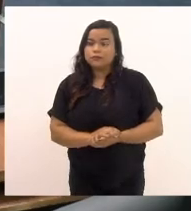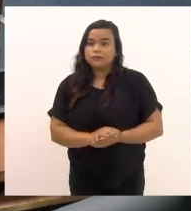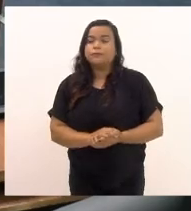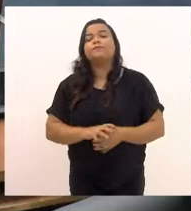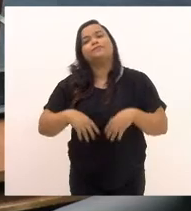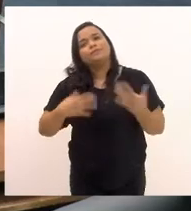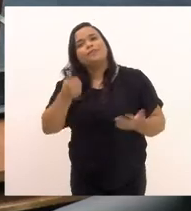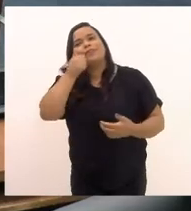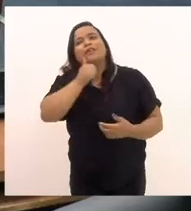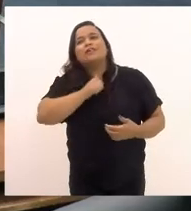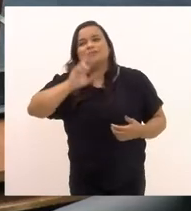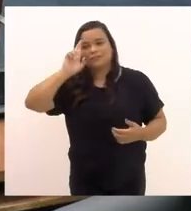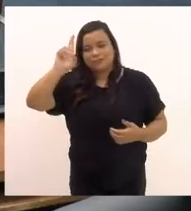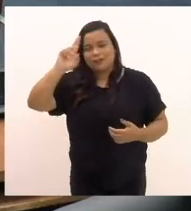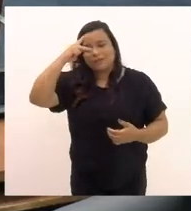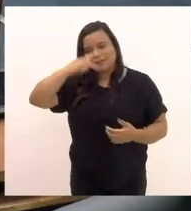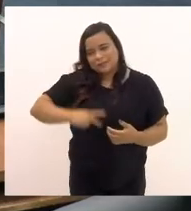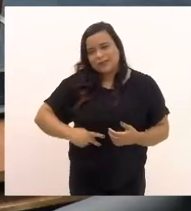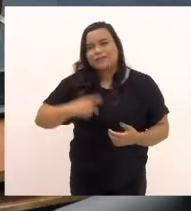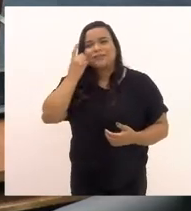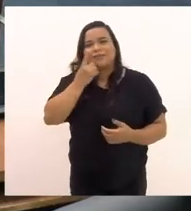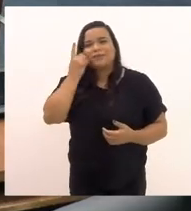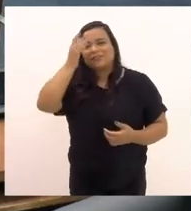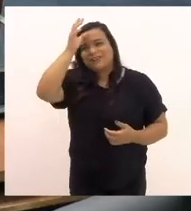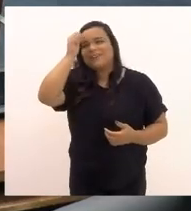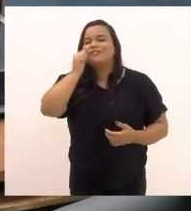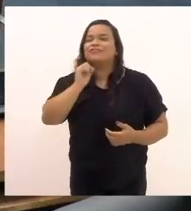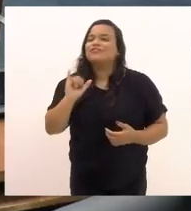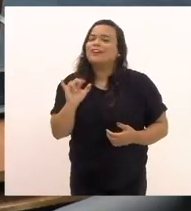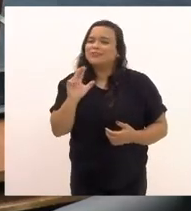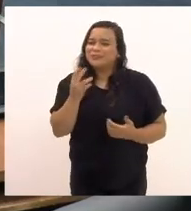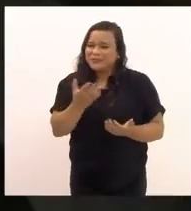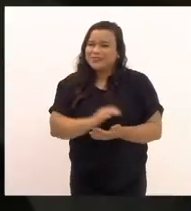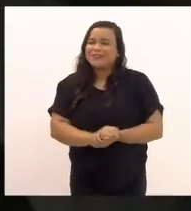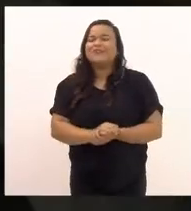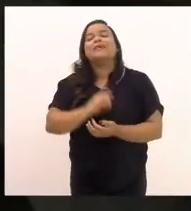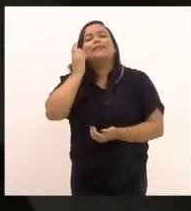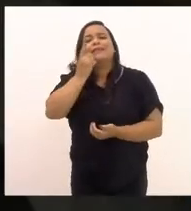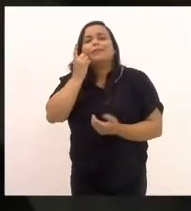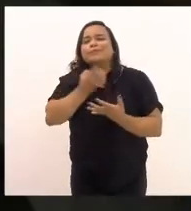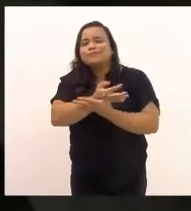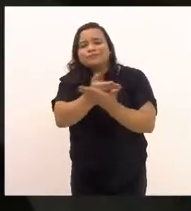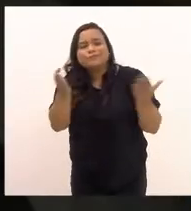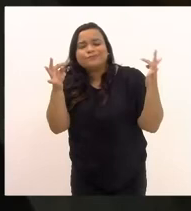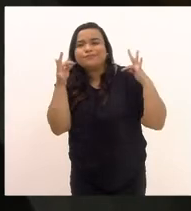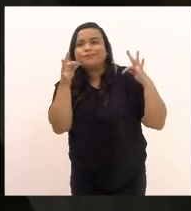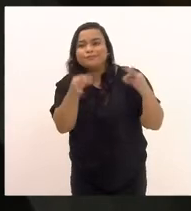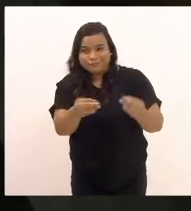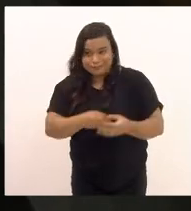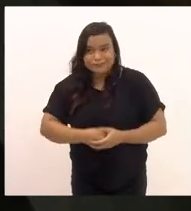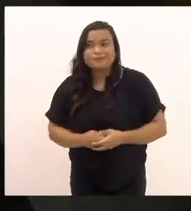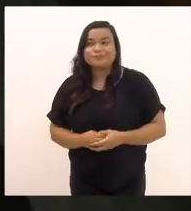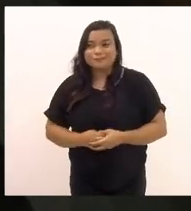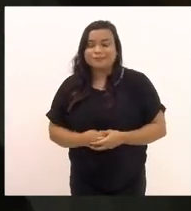Senhora Presidente, deputada Tiaju, senhores deputados